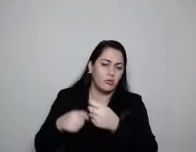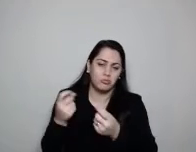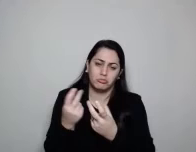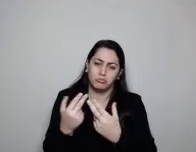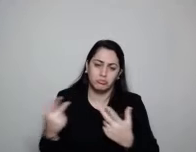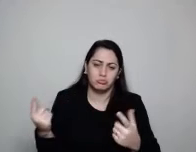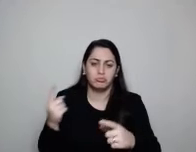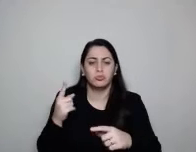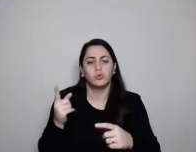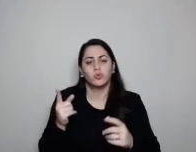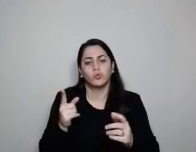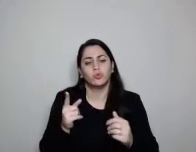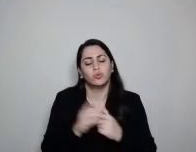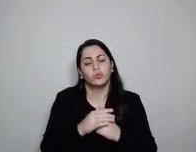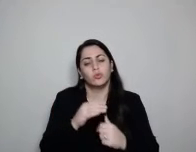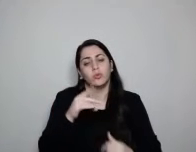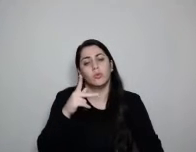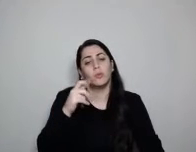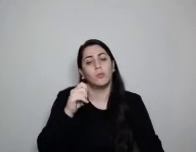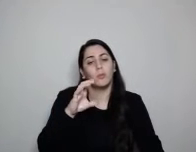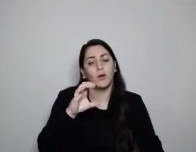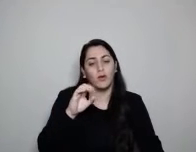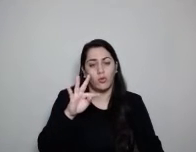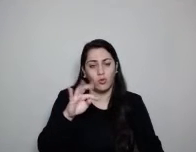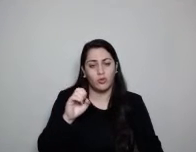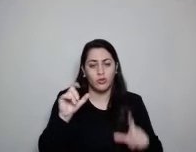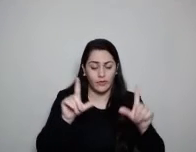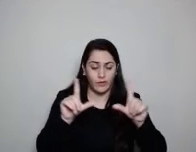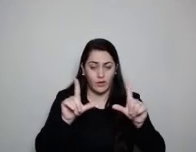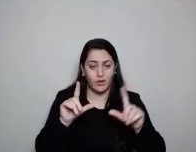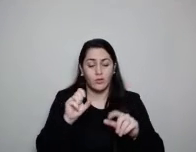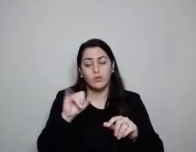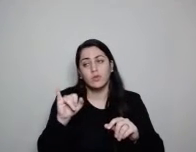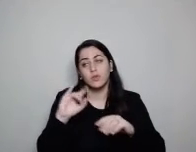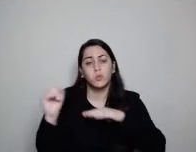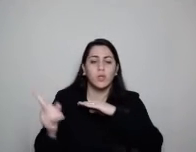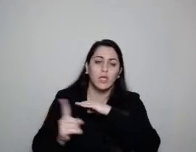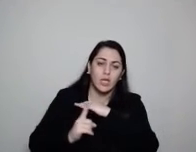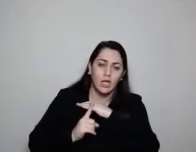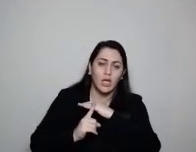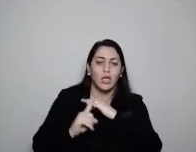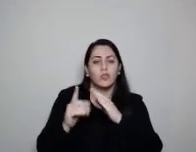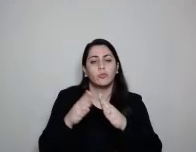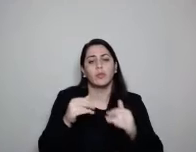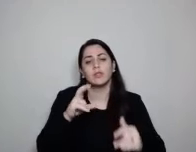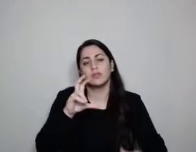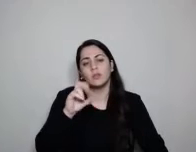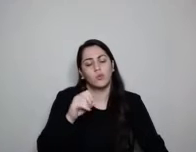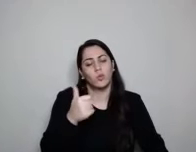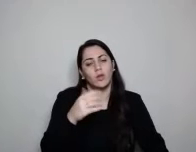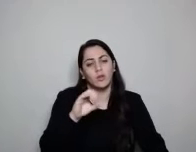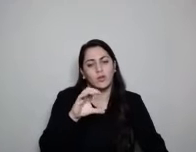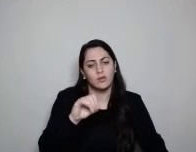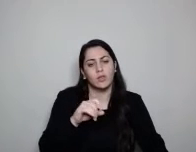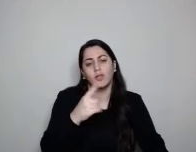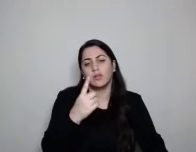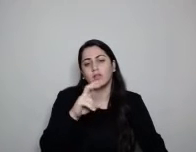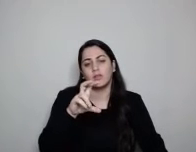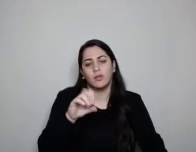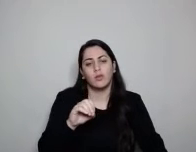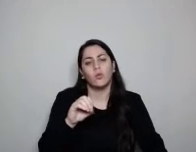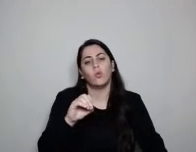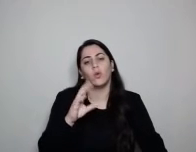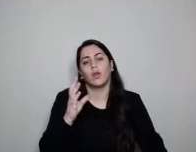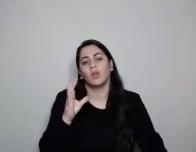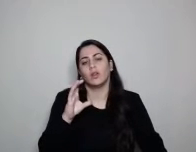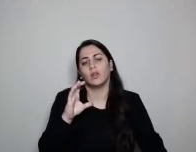de TV. Então, se um cliente pede um pacote de TV com 50, com 100, com 150 canais, com HD, sem HD, ele